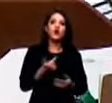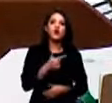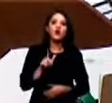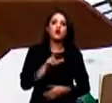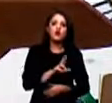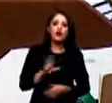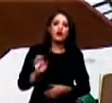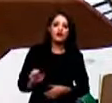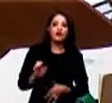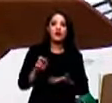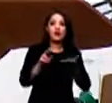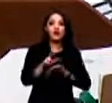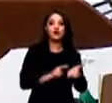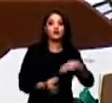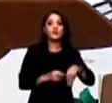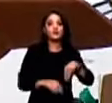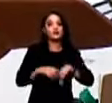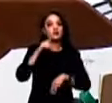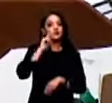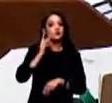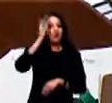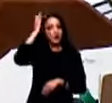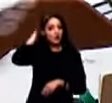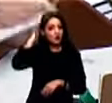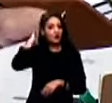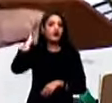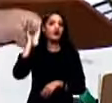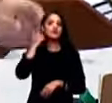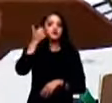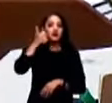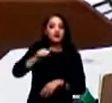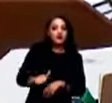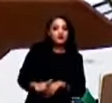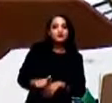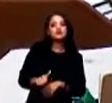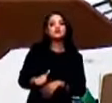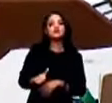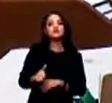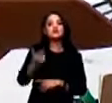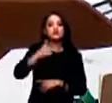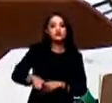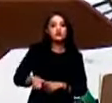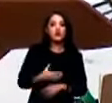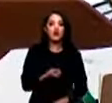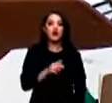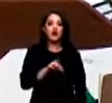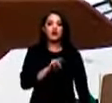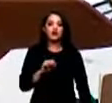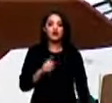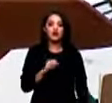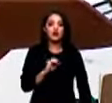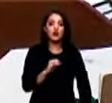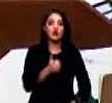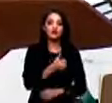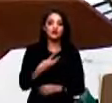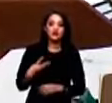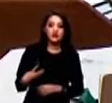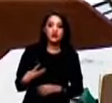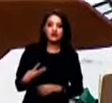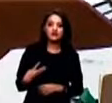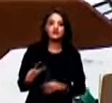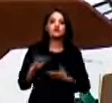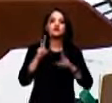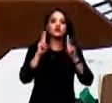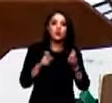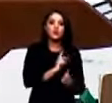1.276.977, ministro Marco Aurélio, revisão da vida toda, eu pedi destaque. ADO 13, remuneração de delegados de polícia de Minas